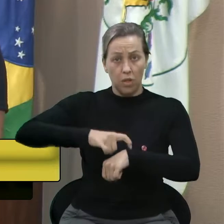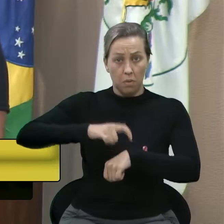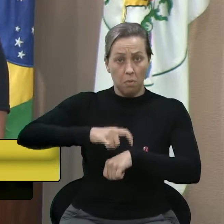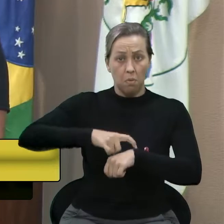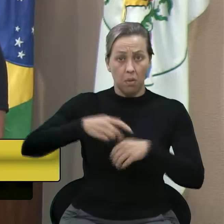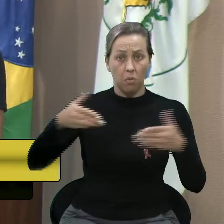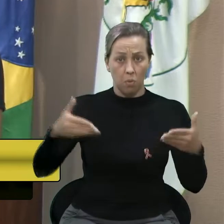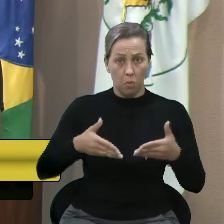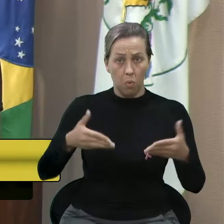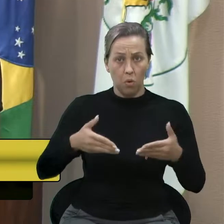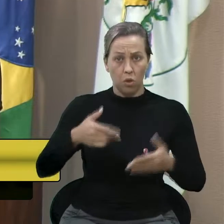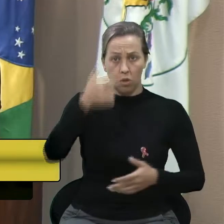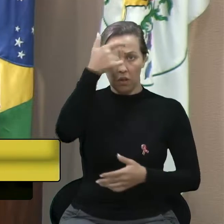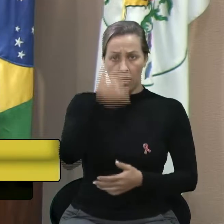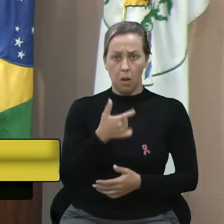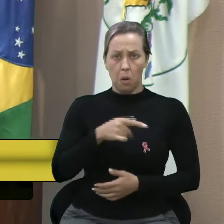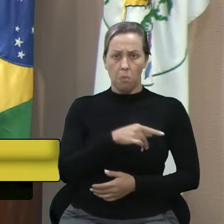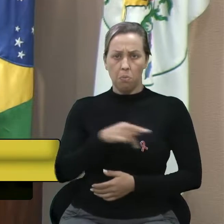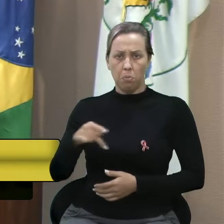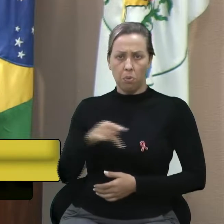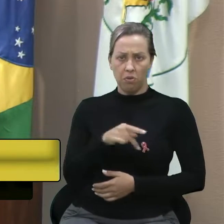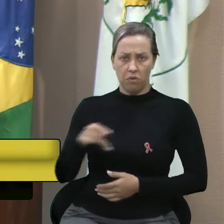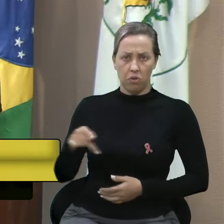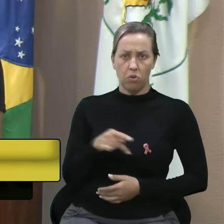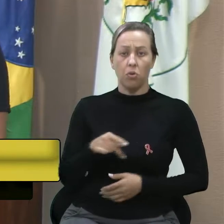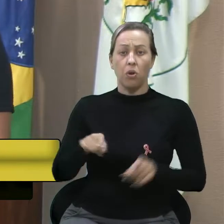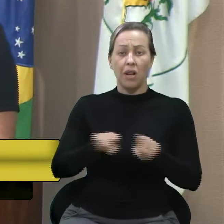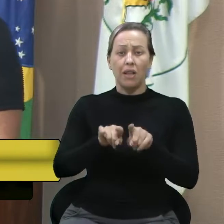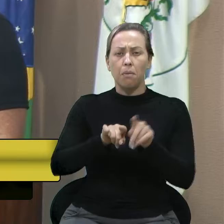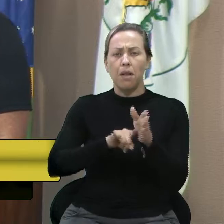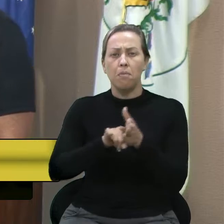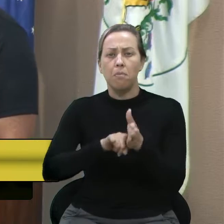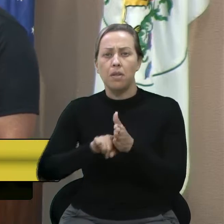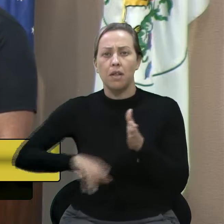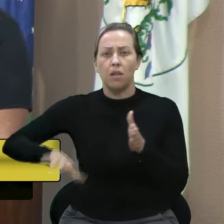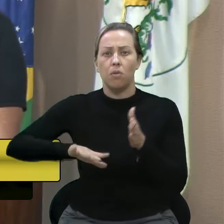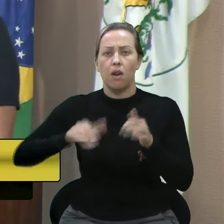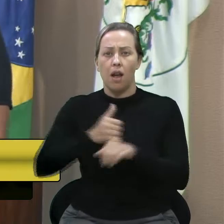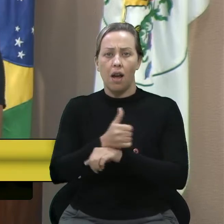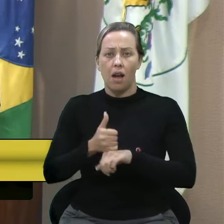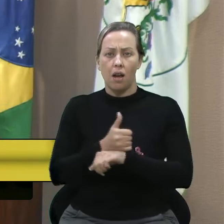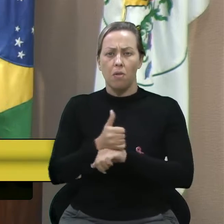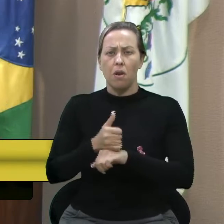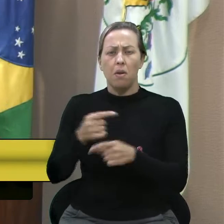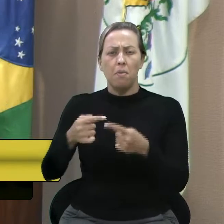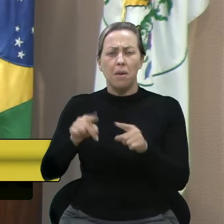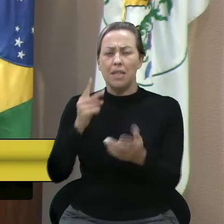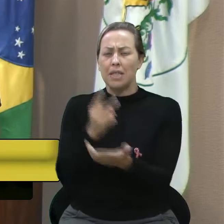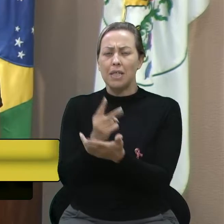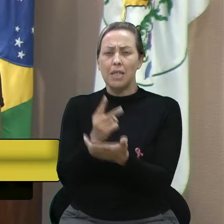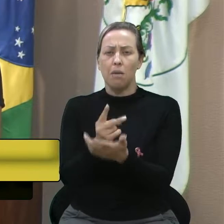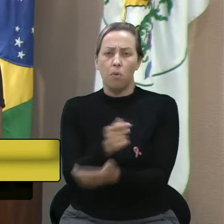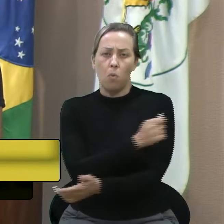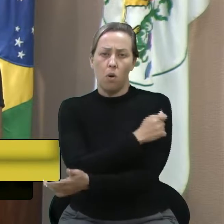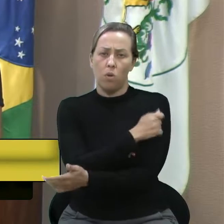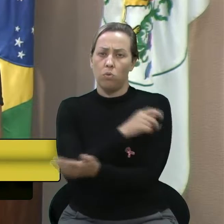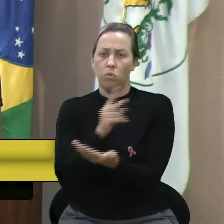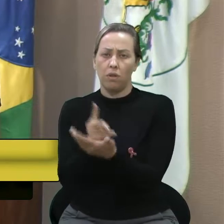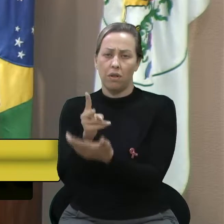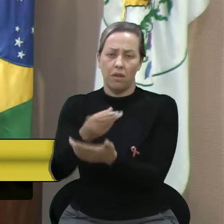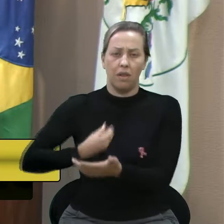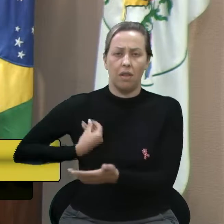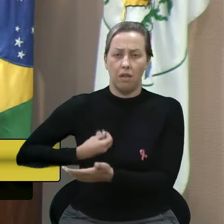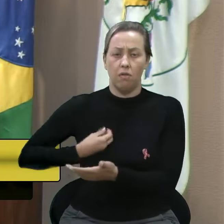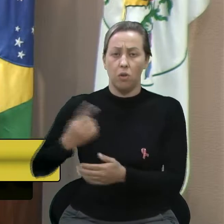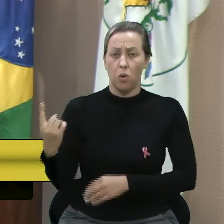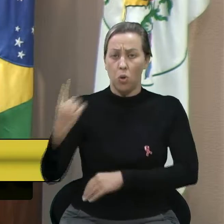como professor e como pesquisador, mas também como um eterno estudante. O Dia